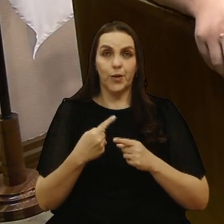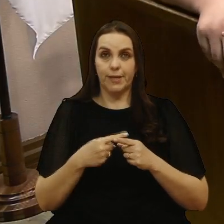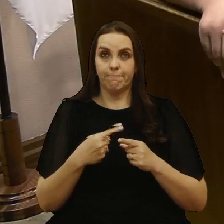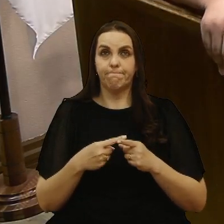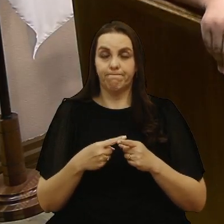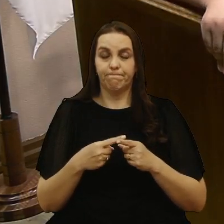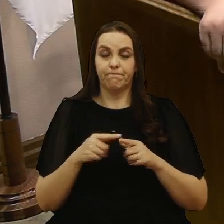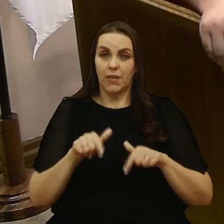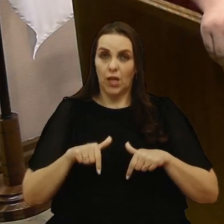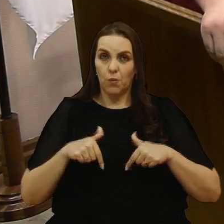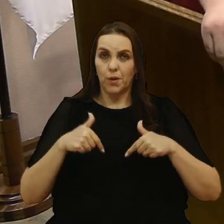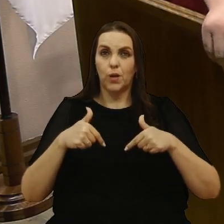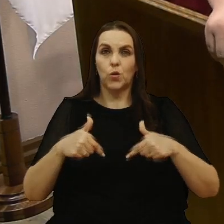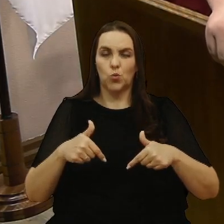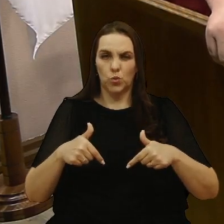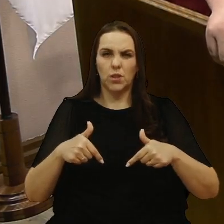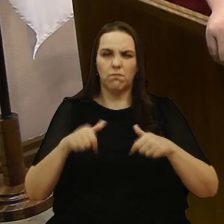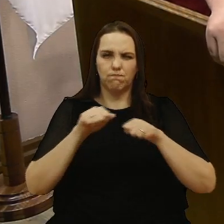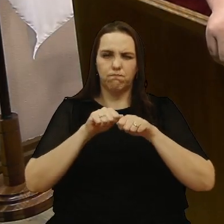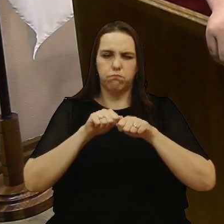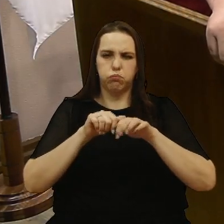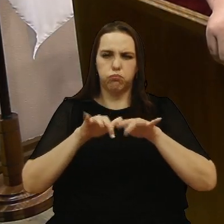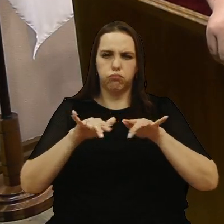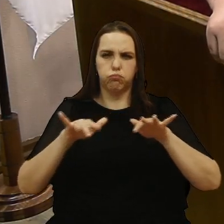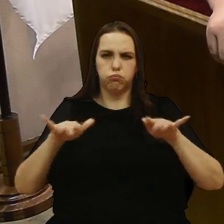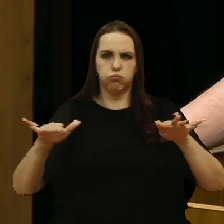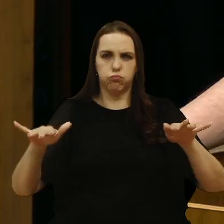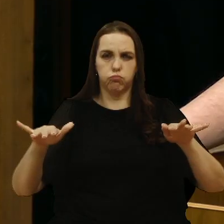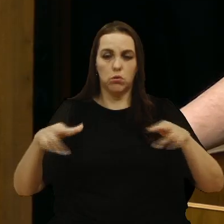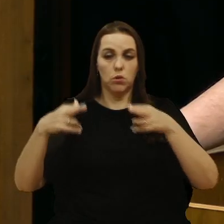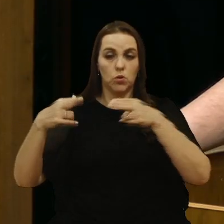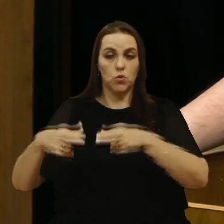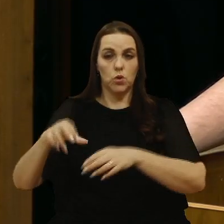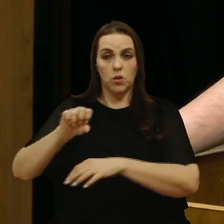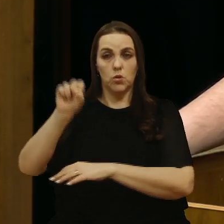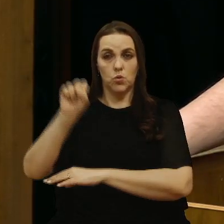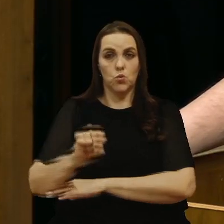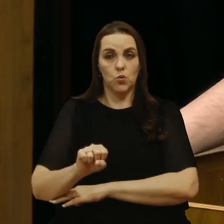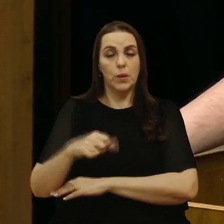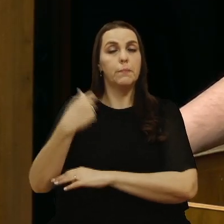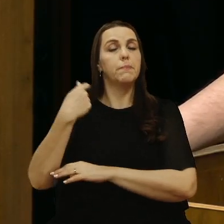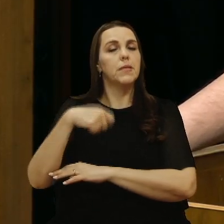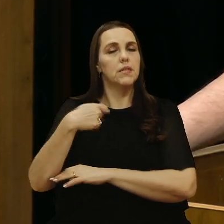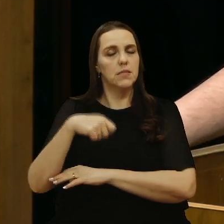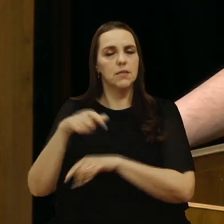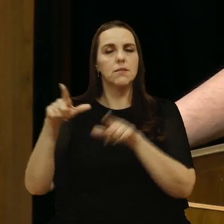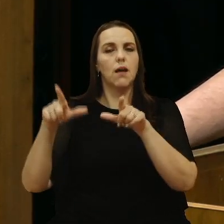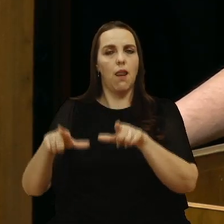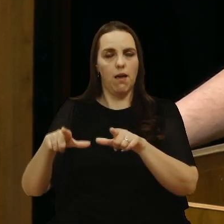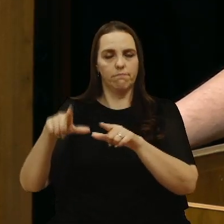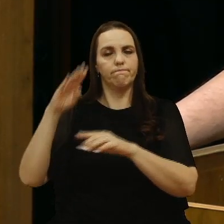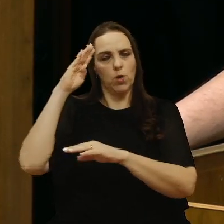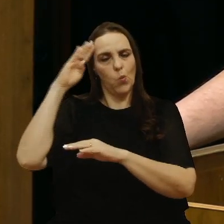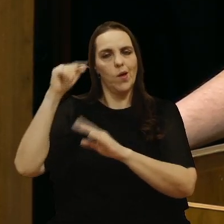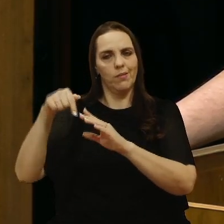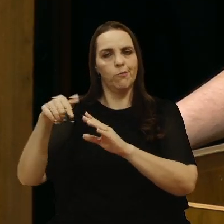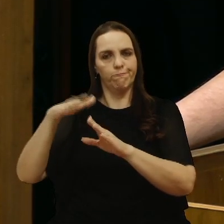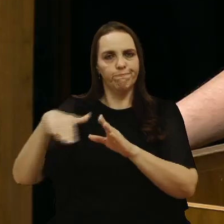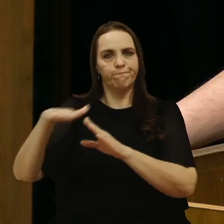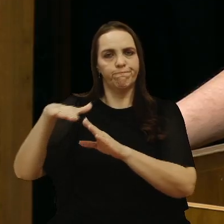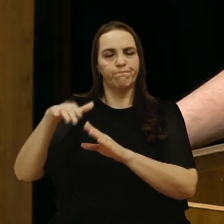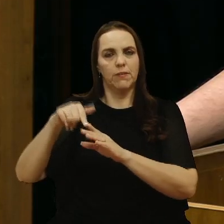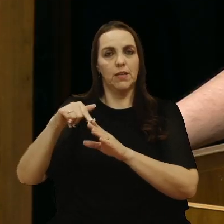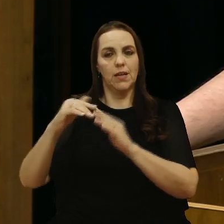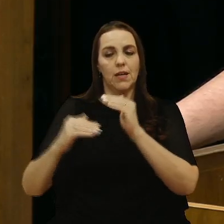essa luta ela tem reverberado, vereador Jack, com relação à nossa Zona Sul e a necessidade de um quartel na nossa região, tendo em vista o